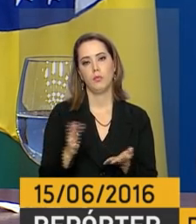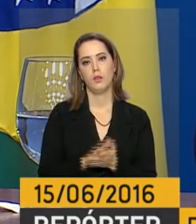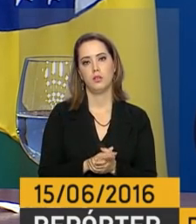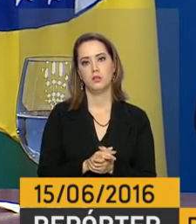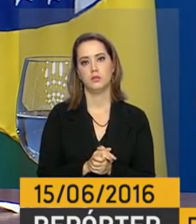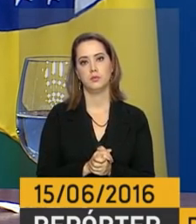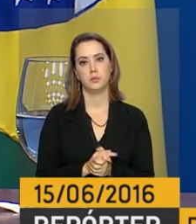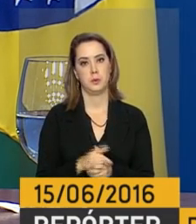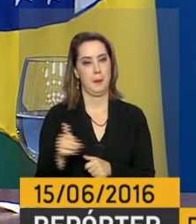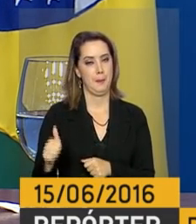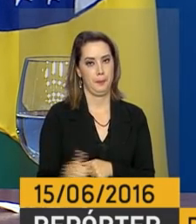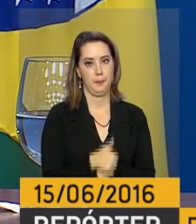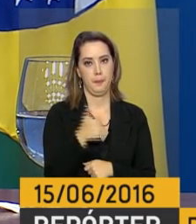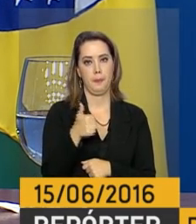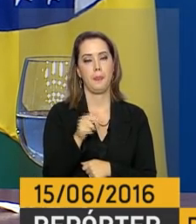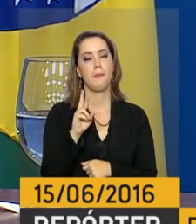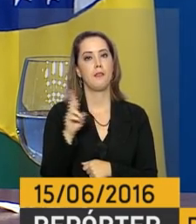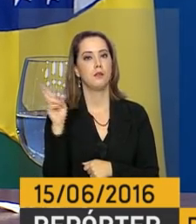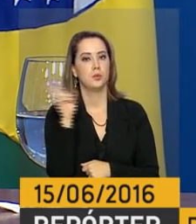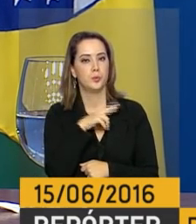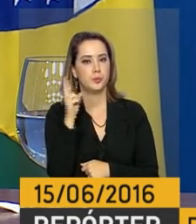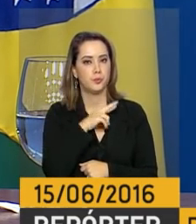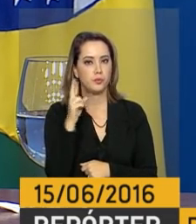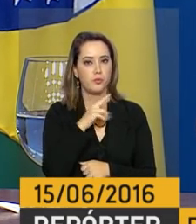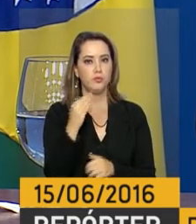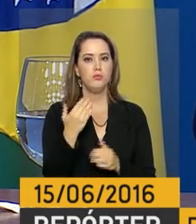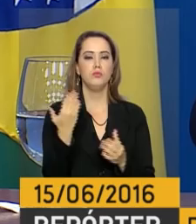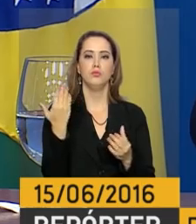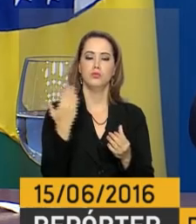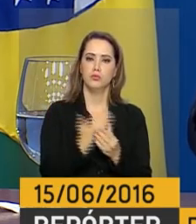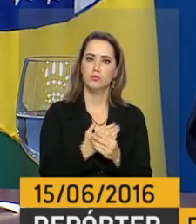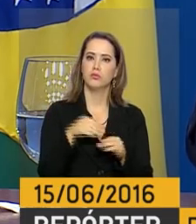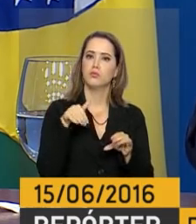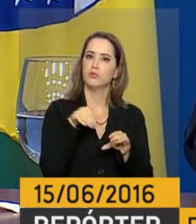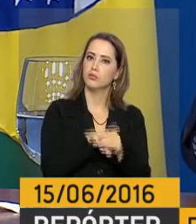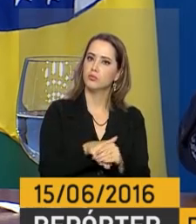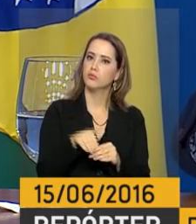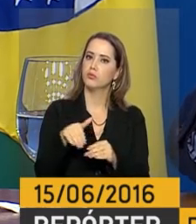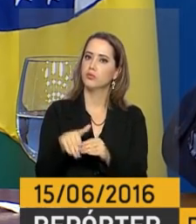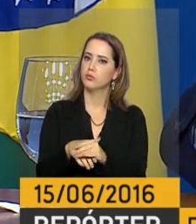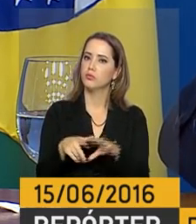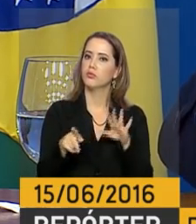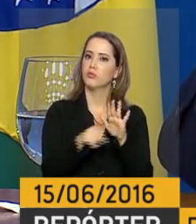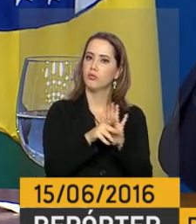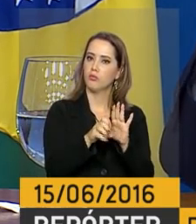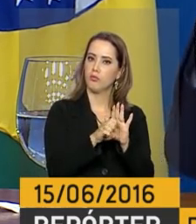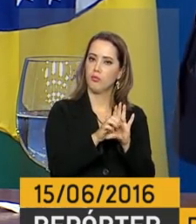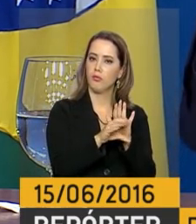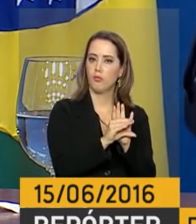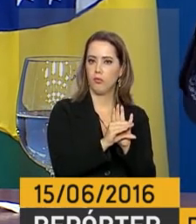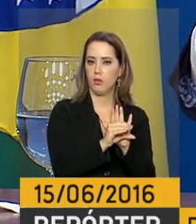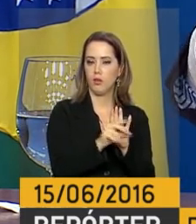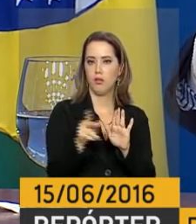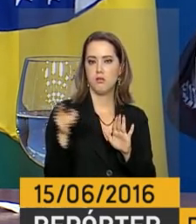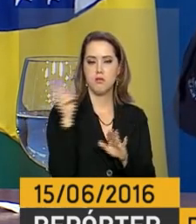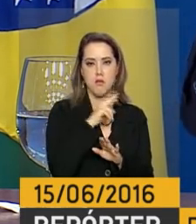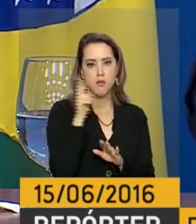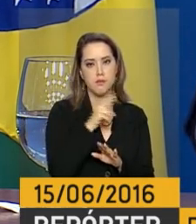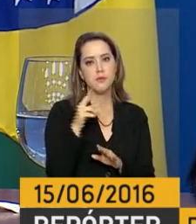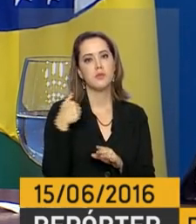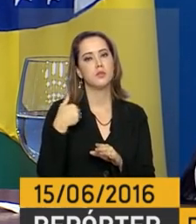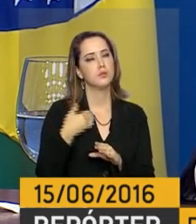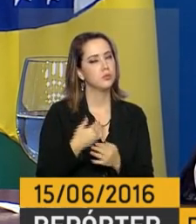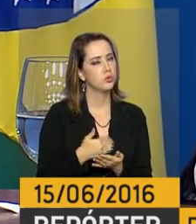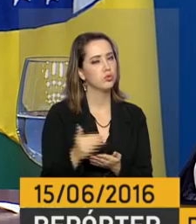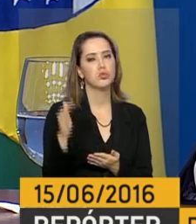quanto mais rapidamente for votada esta proposta eh de PEC e quanto mais rapidamente puderem